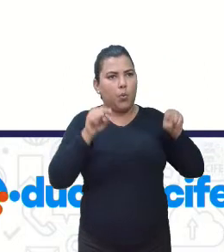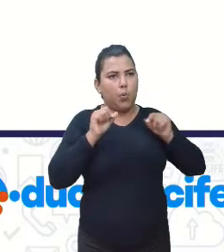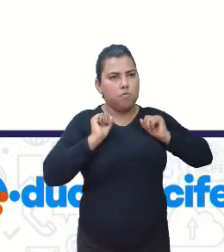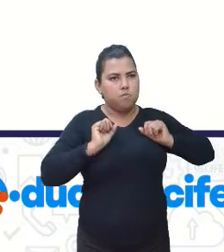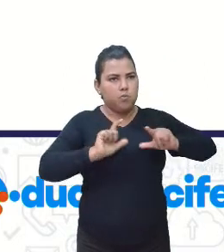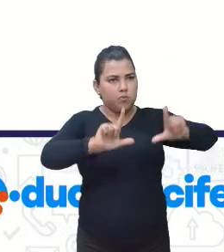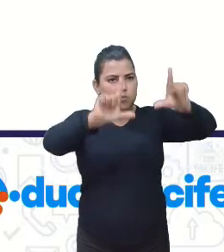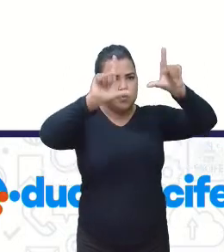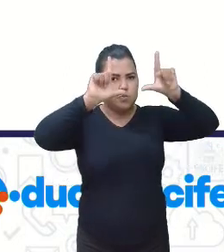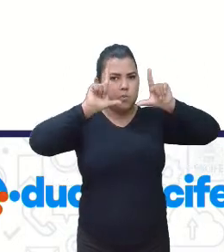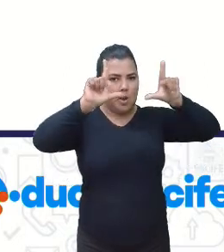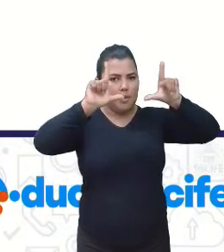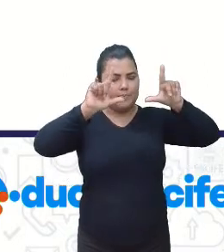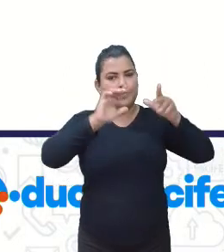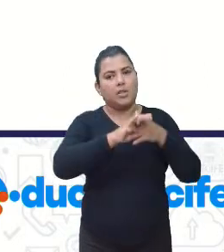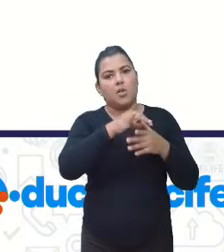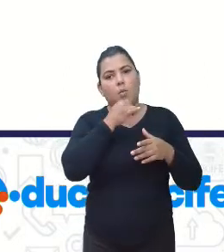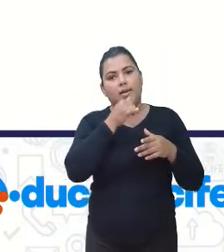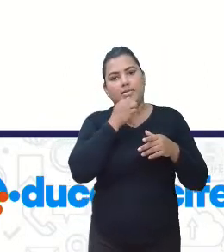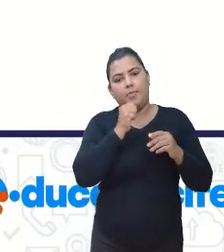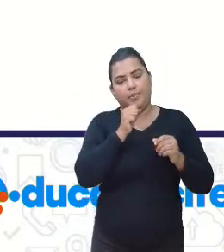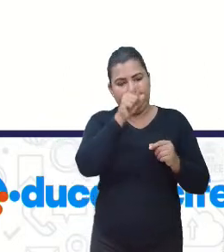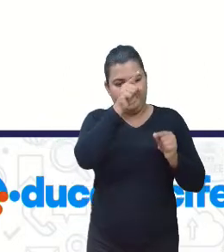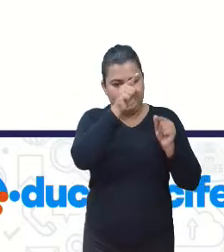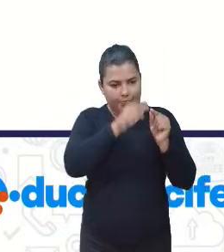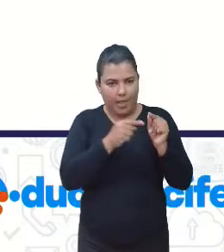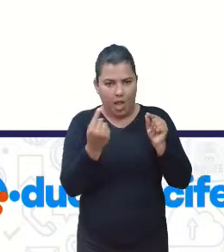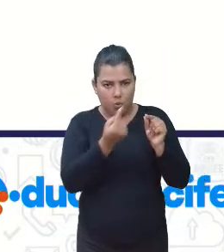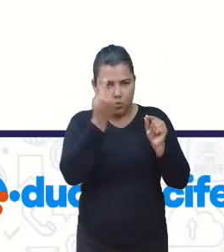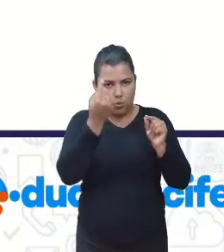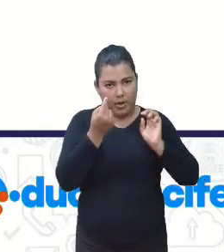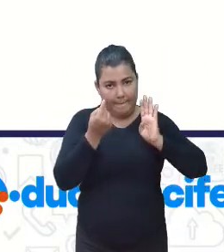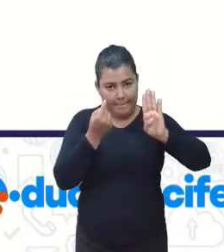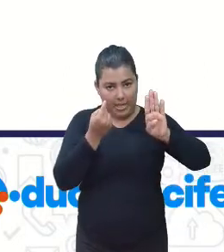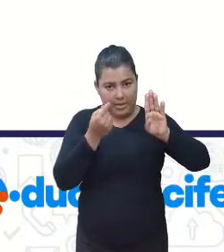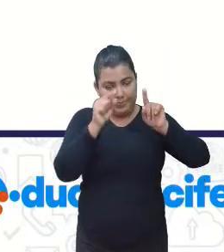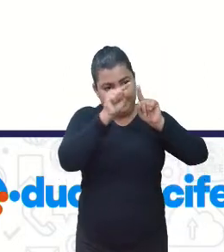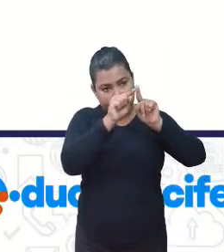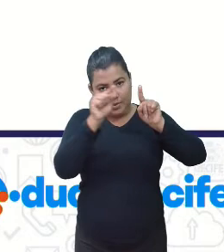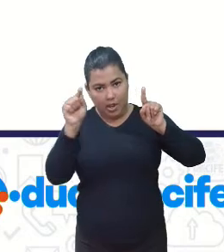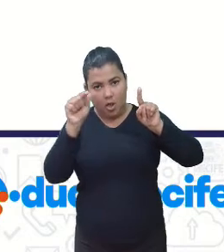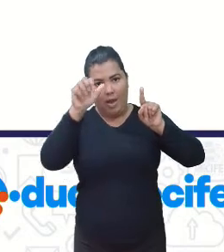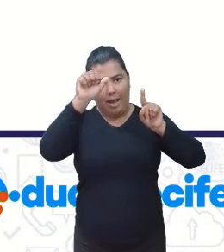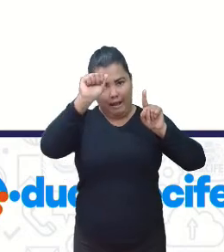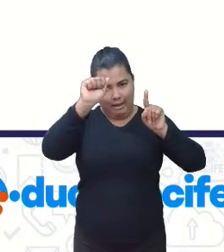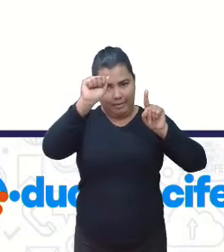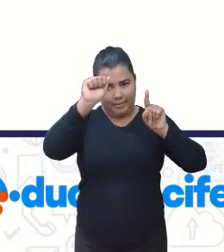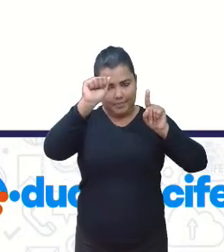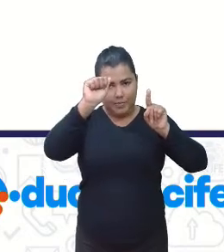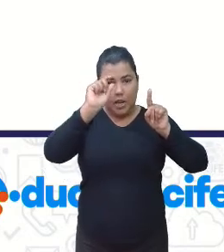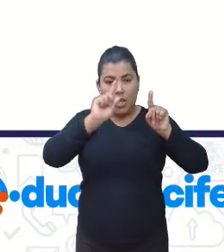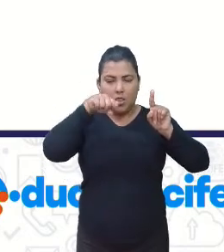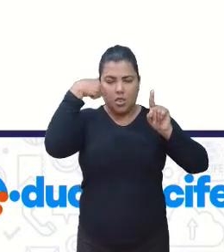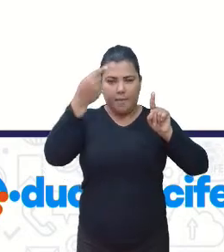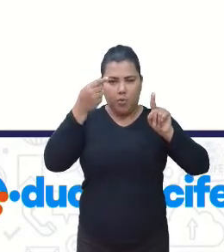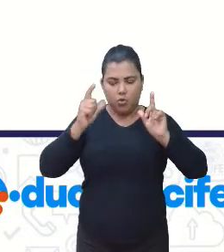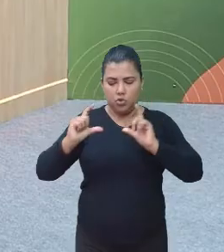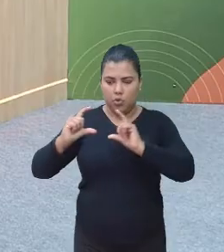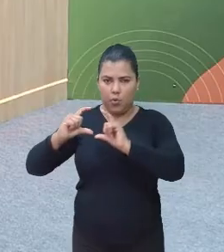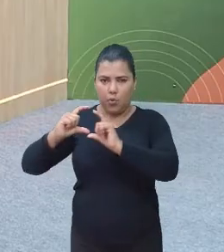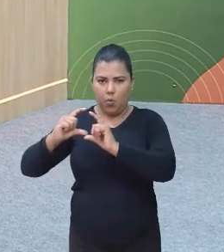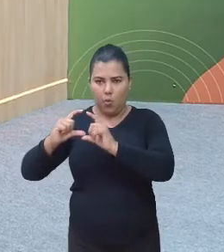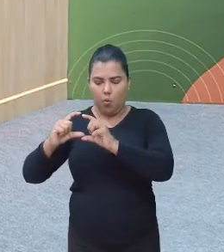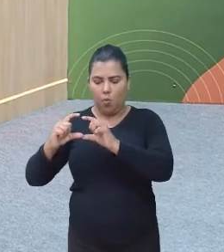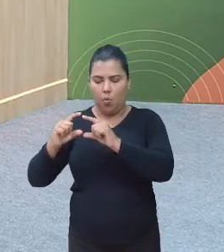B, maiúscula. Depois eu peguei um retângulo menor, com largura A, minúsculo, e altura B, minúscula, tá